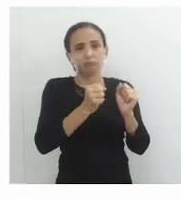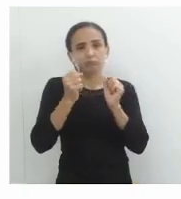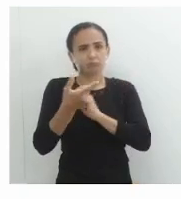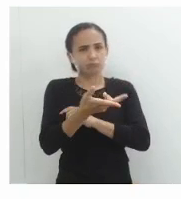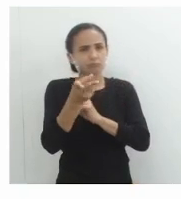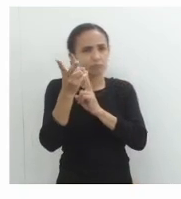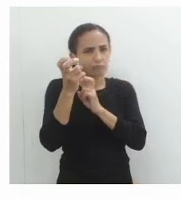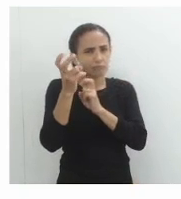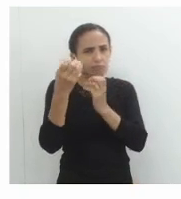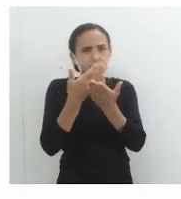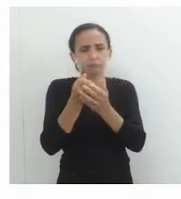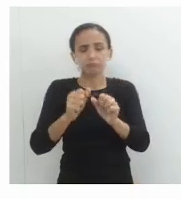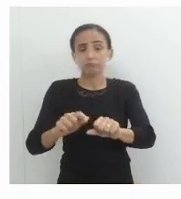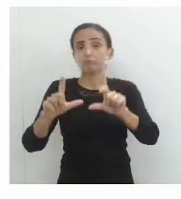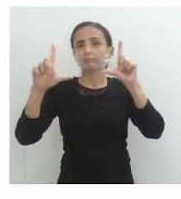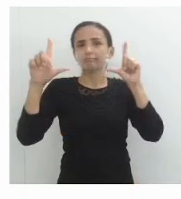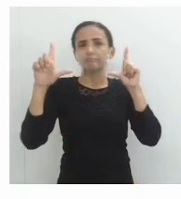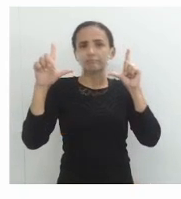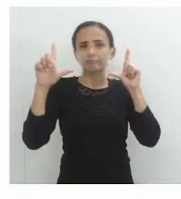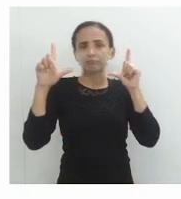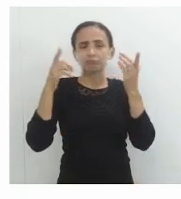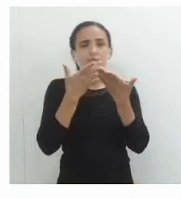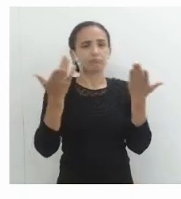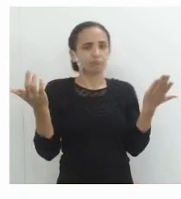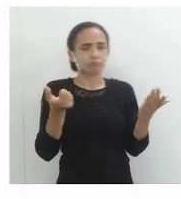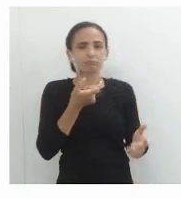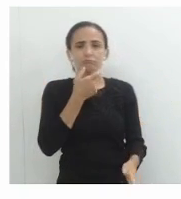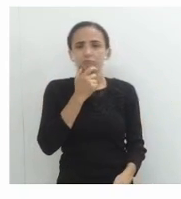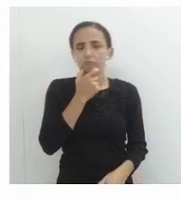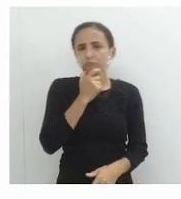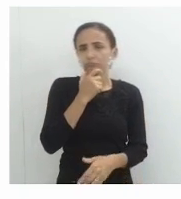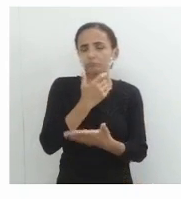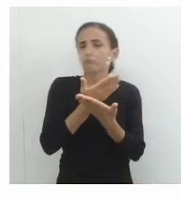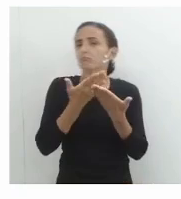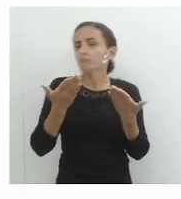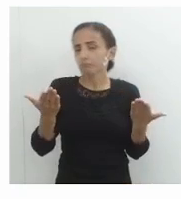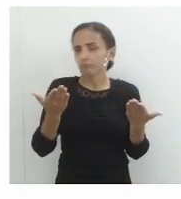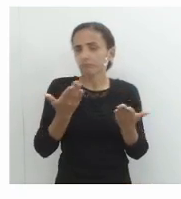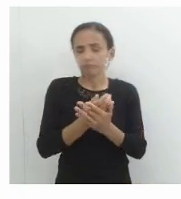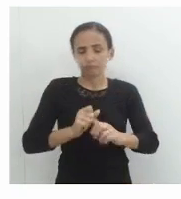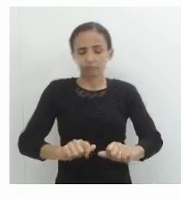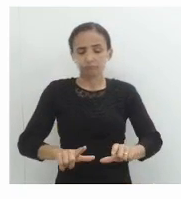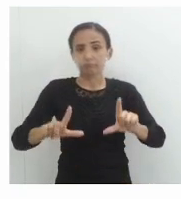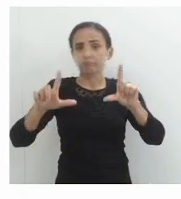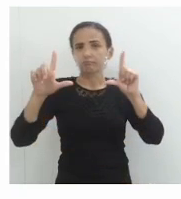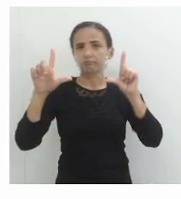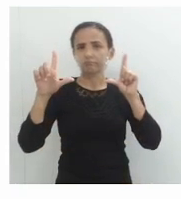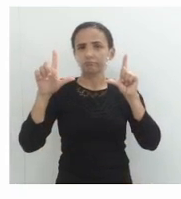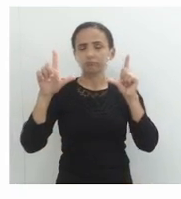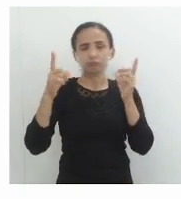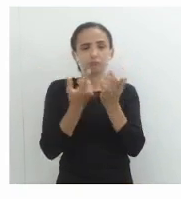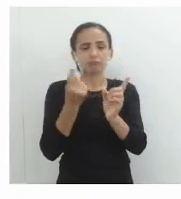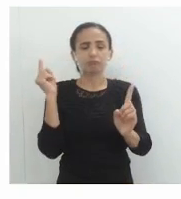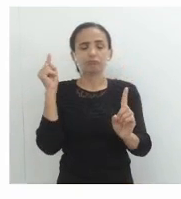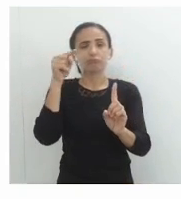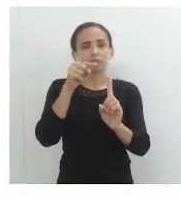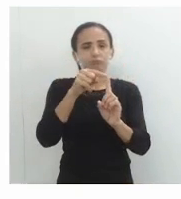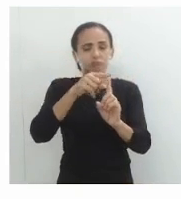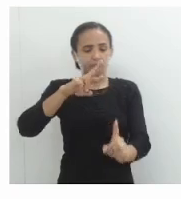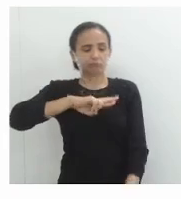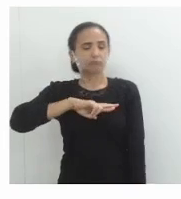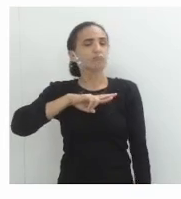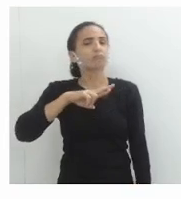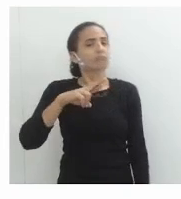têm um exemplo de Stonehenge na Inglaterra, né? Que eles acreditam que essas esculturas também, né, elas tinham fins religiosos, né,